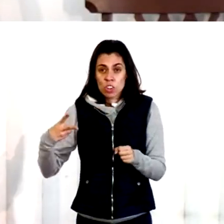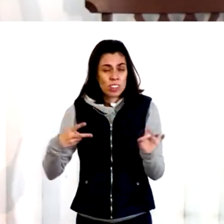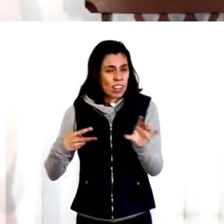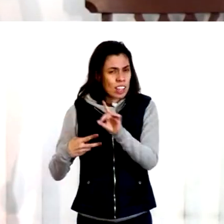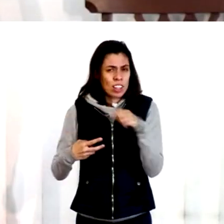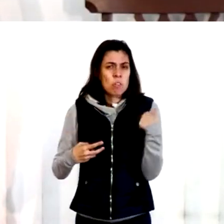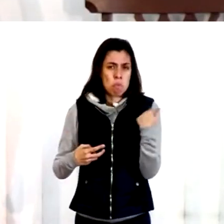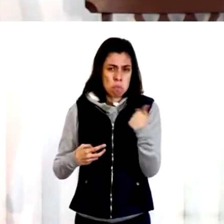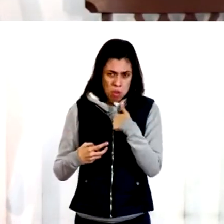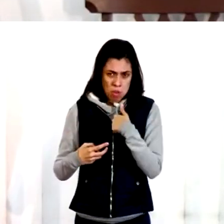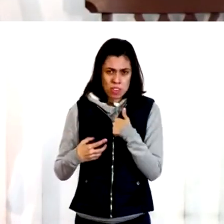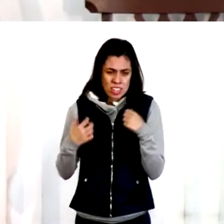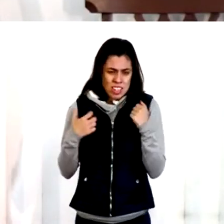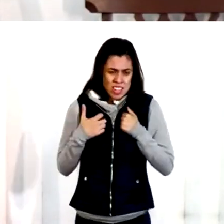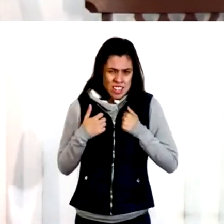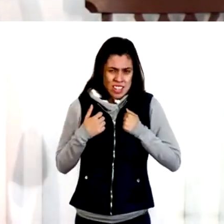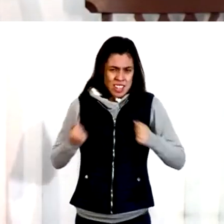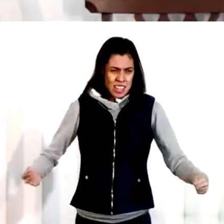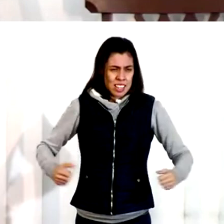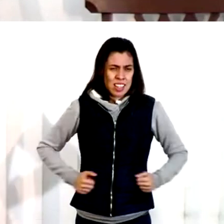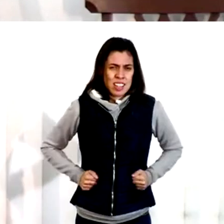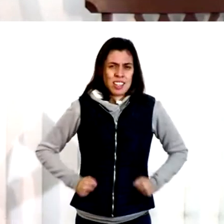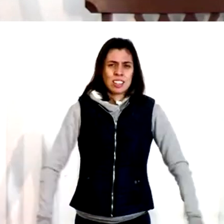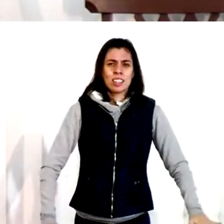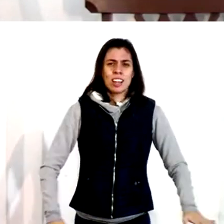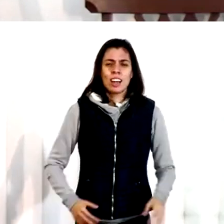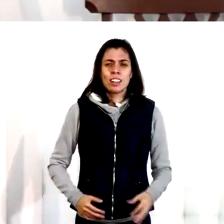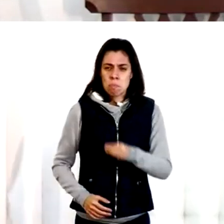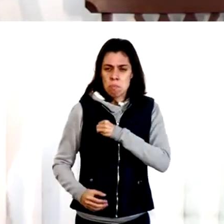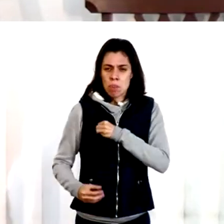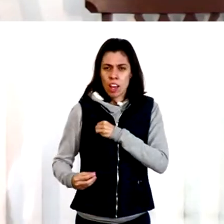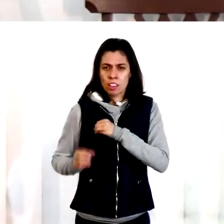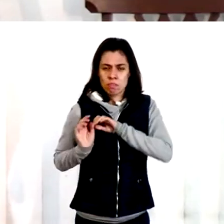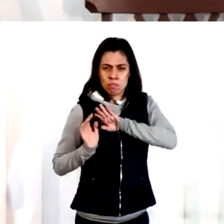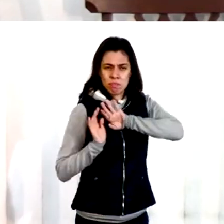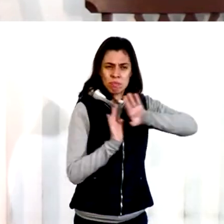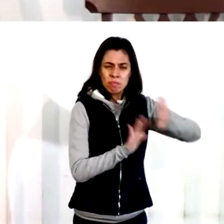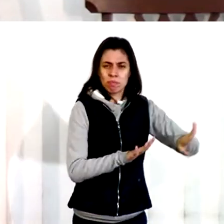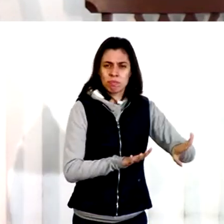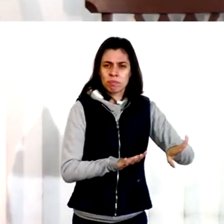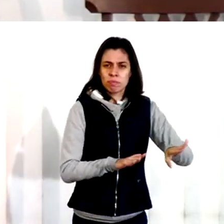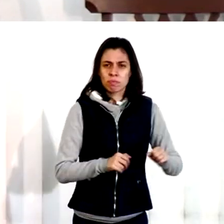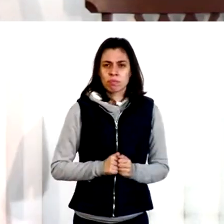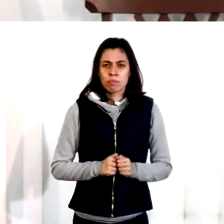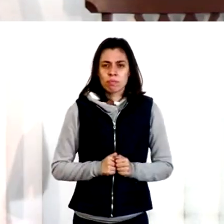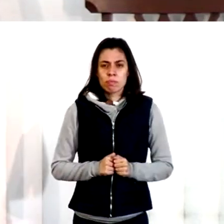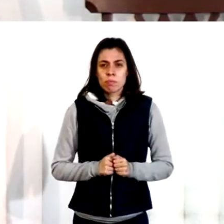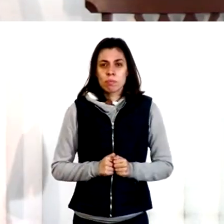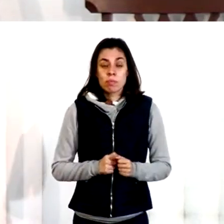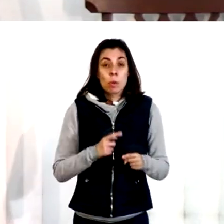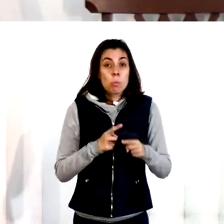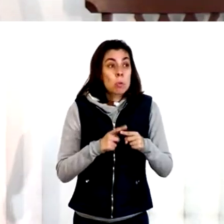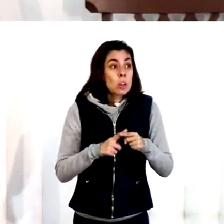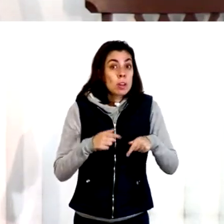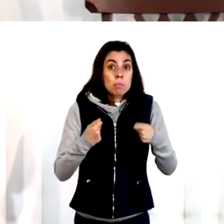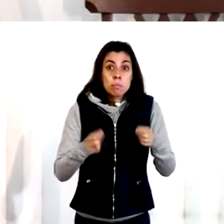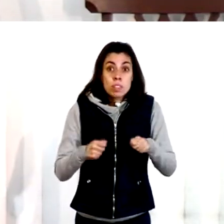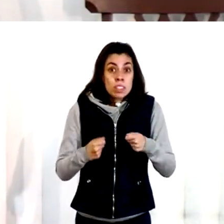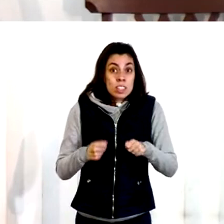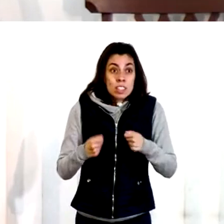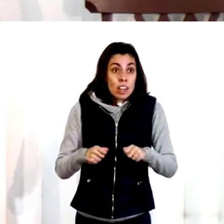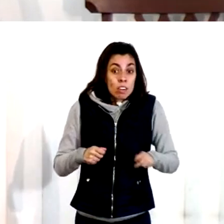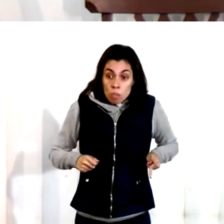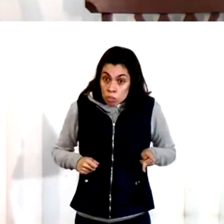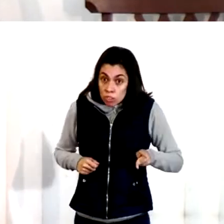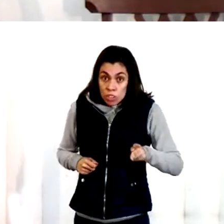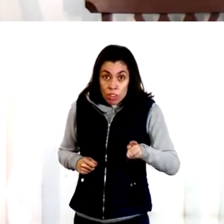nós, de desembaraçamento do pecado que tenazmente nos assedia, para que possamos correr. Precisamos